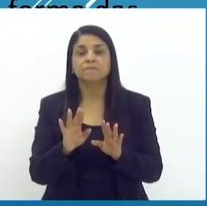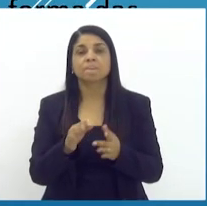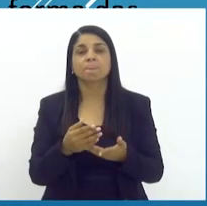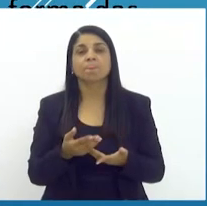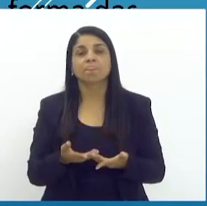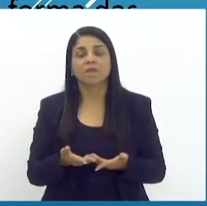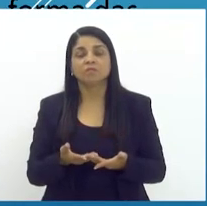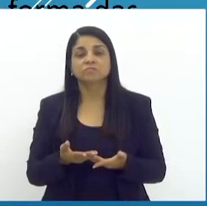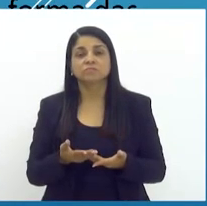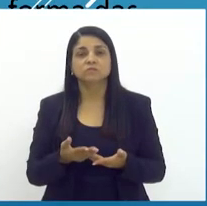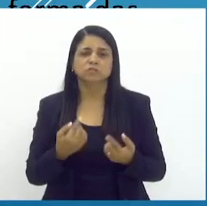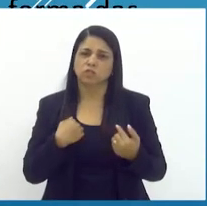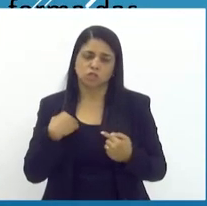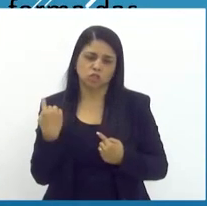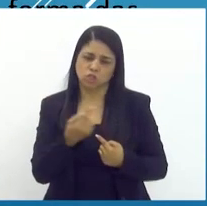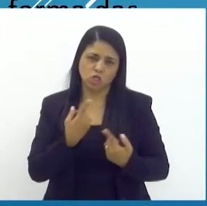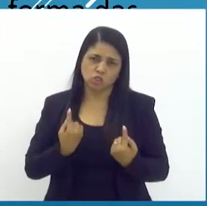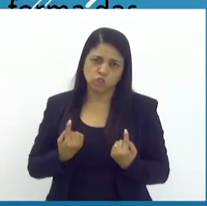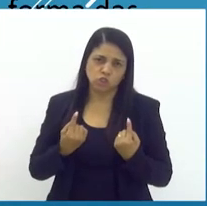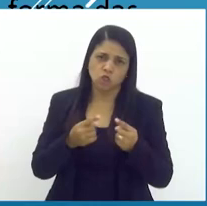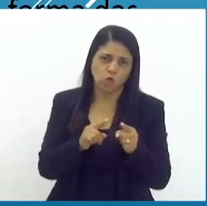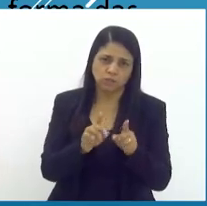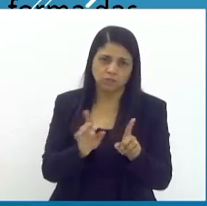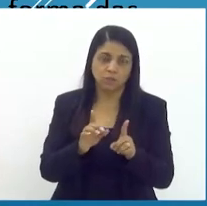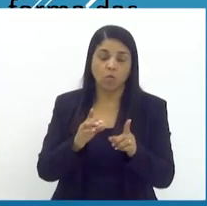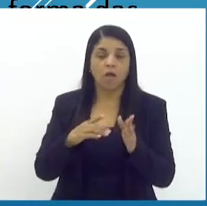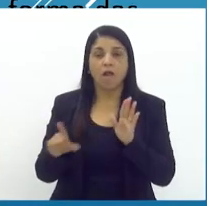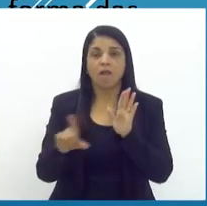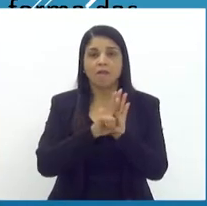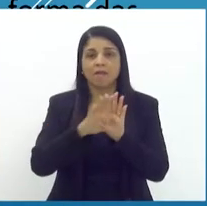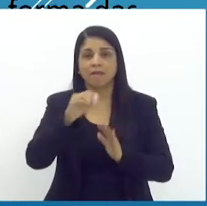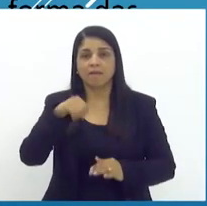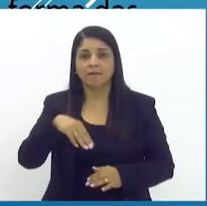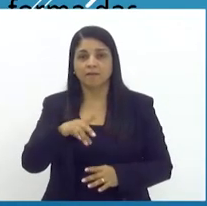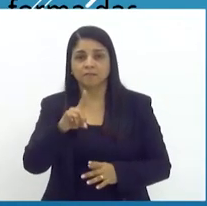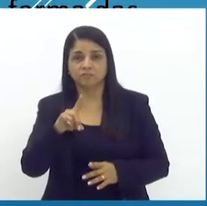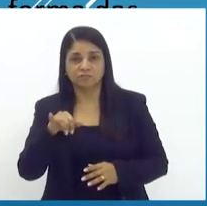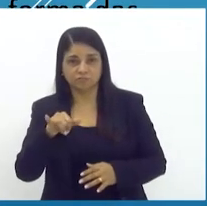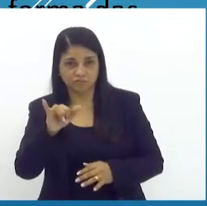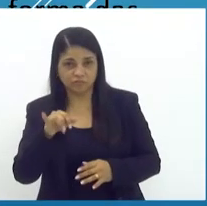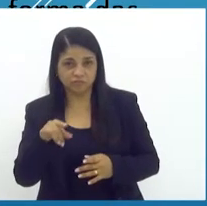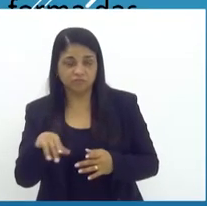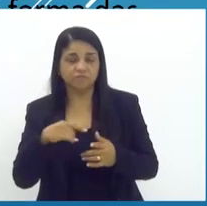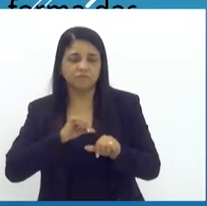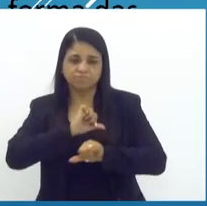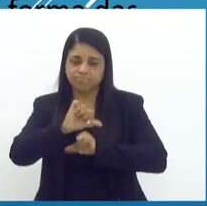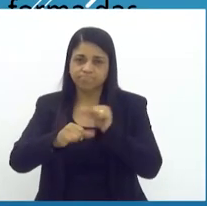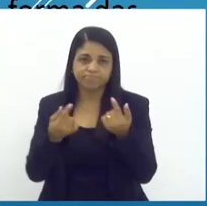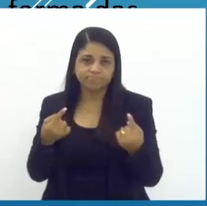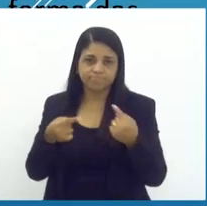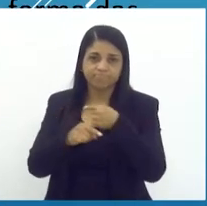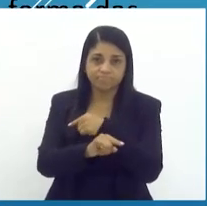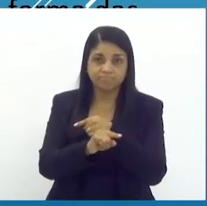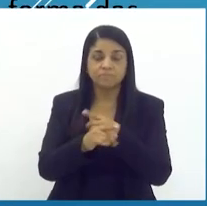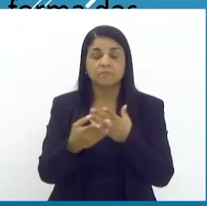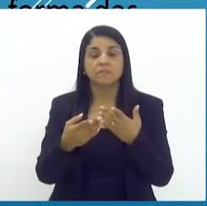não somos contra acho que o país com a lei grande fez um caminho inverso ao isentado dos primários